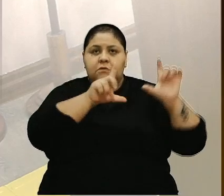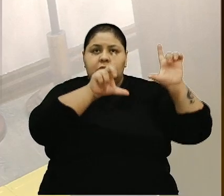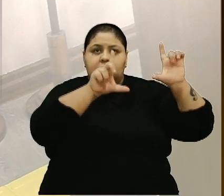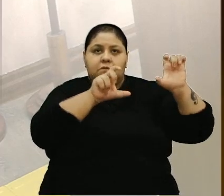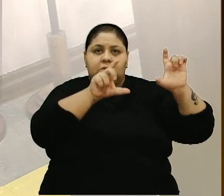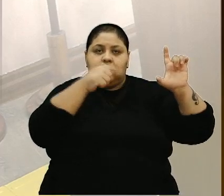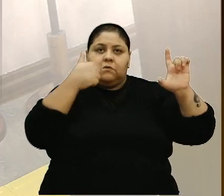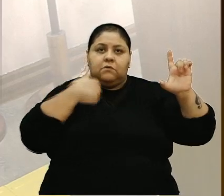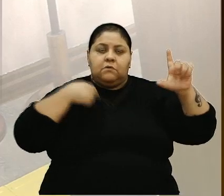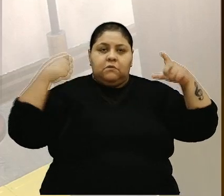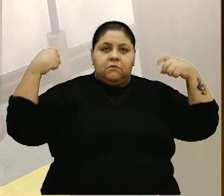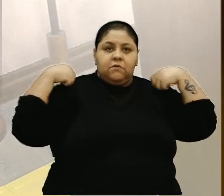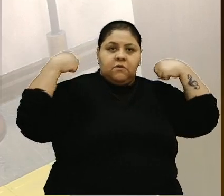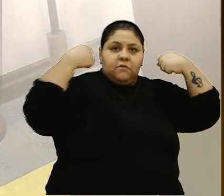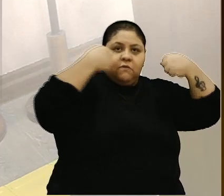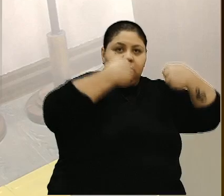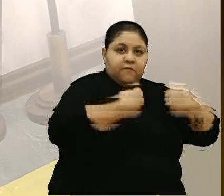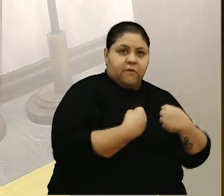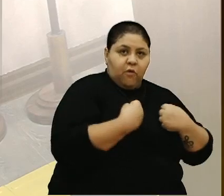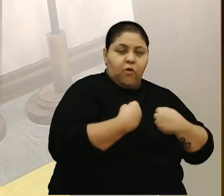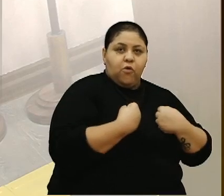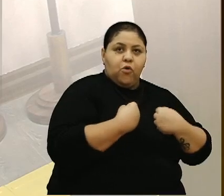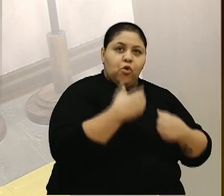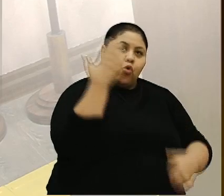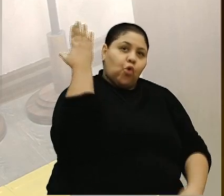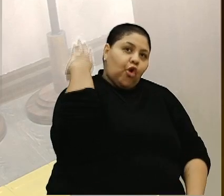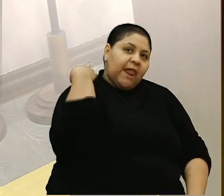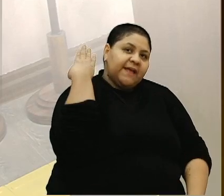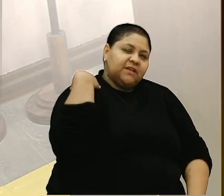de costa ali, que aparece o colete. E